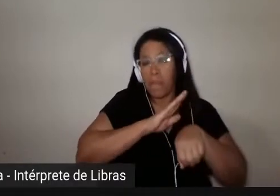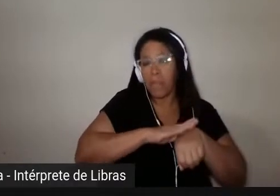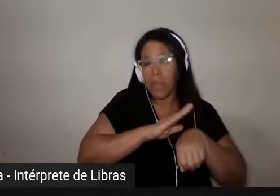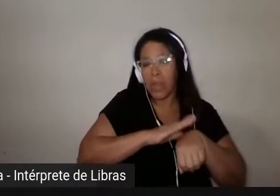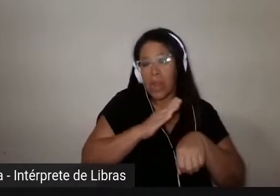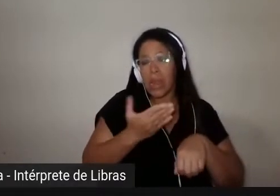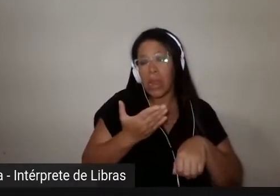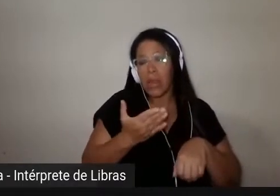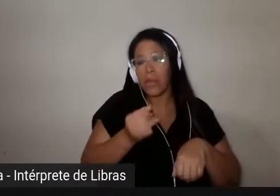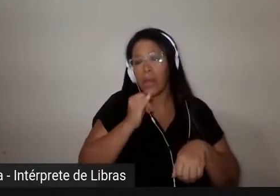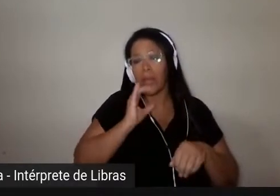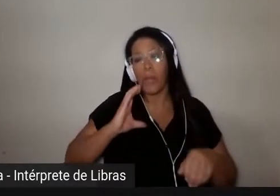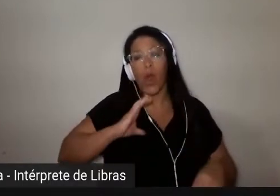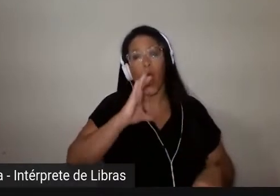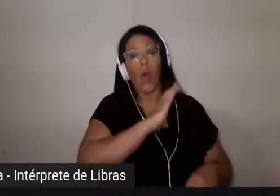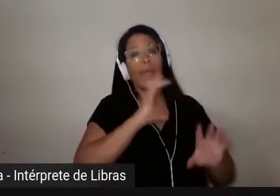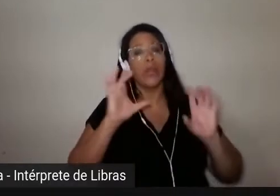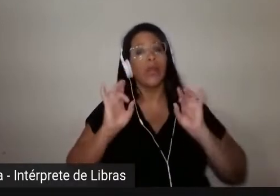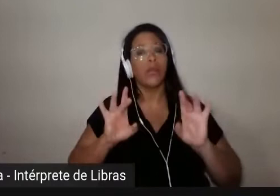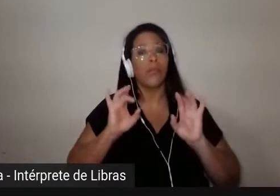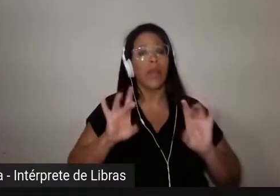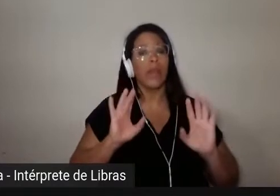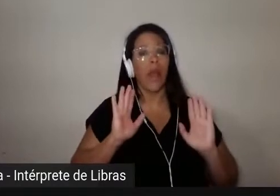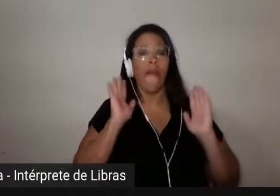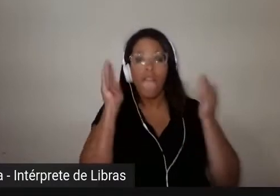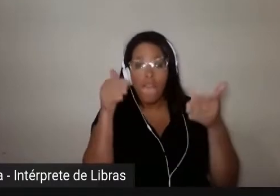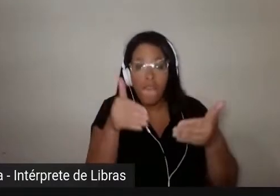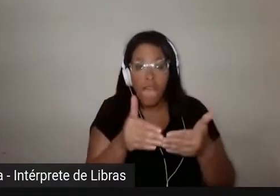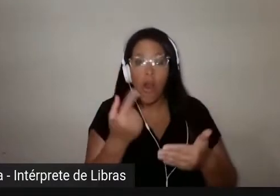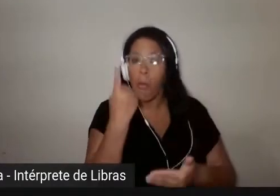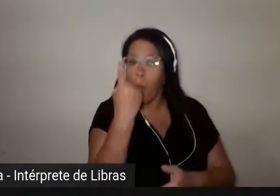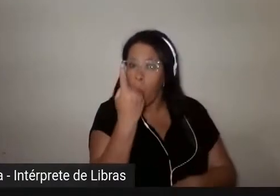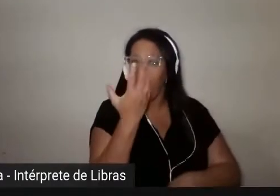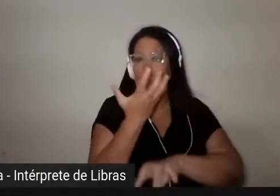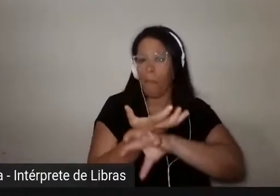Assim, a gente tem uma comissão especial, específica para uma matéria.